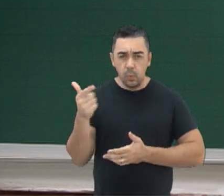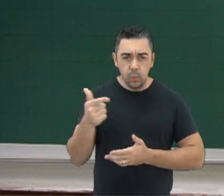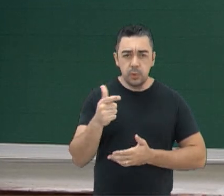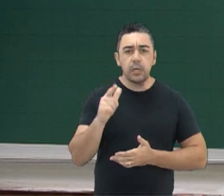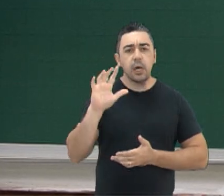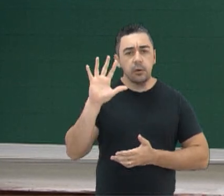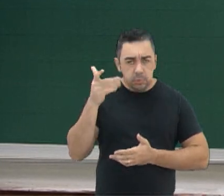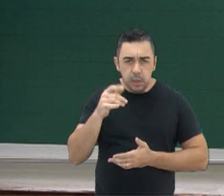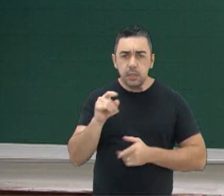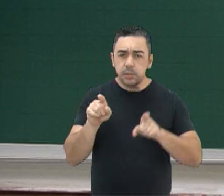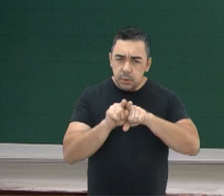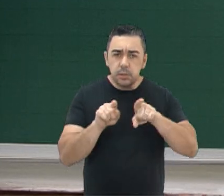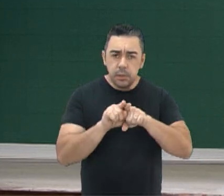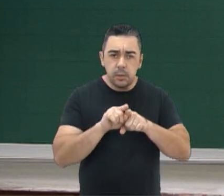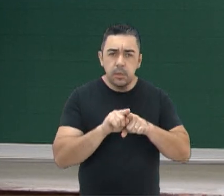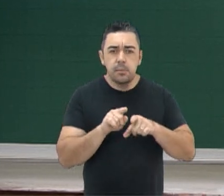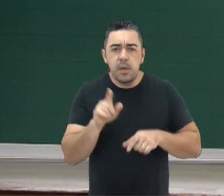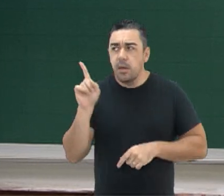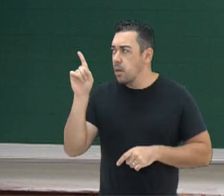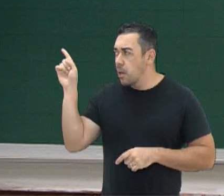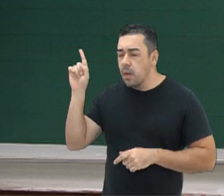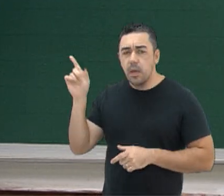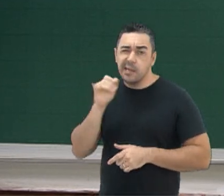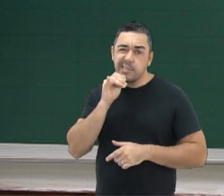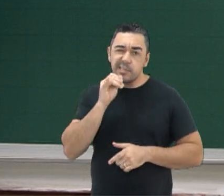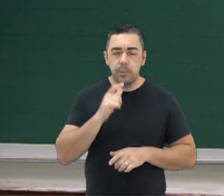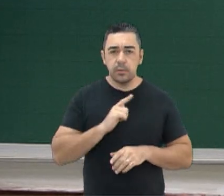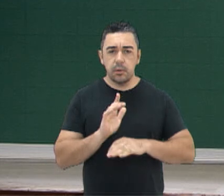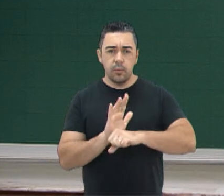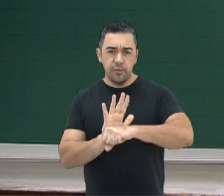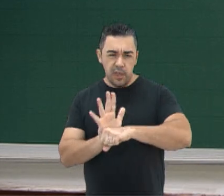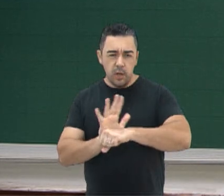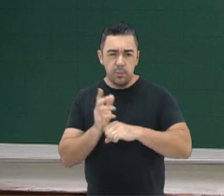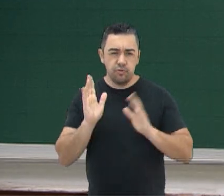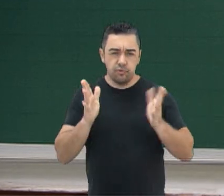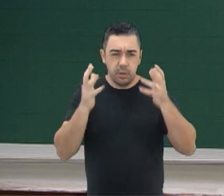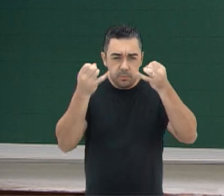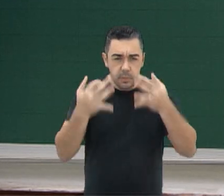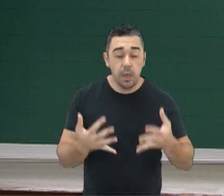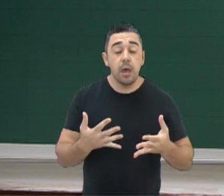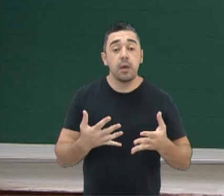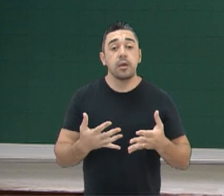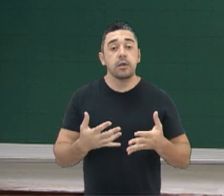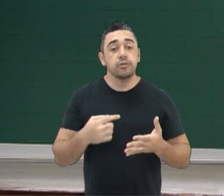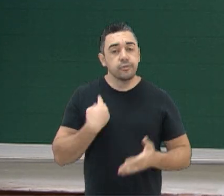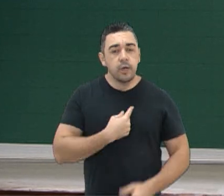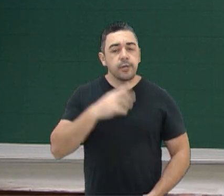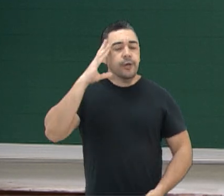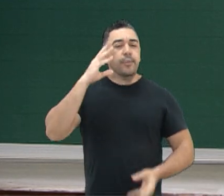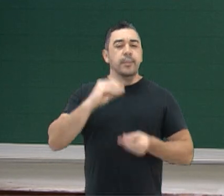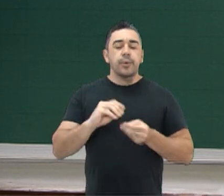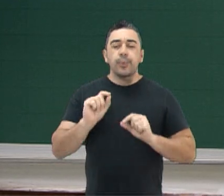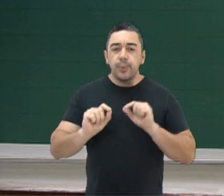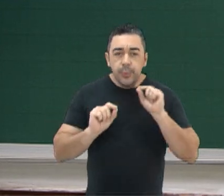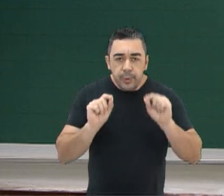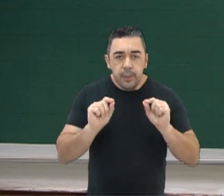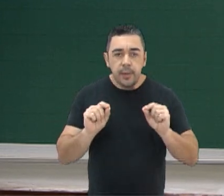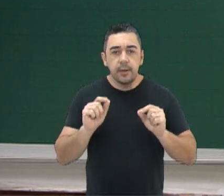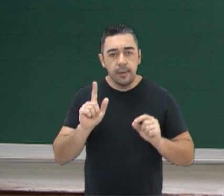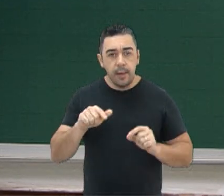que retratam essa mesma cena, como o caso do filme que eu comentei, nós entendemos que é uma situação